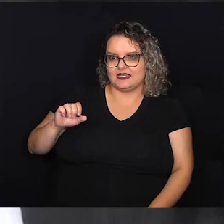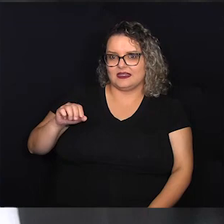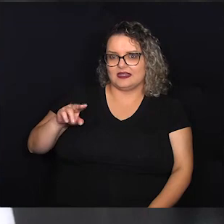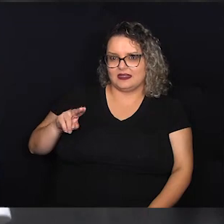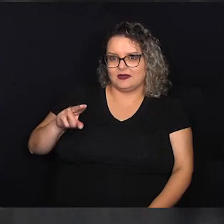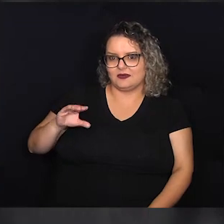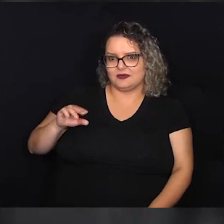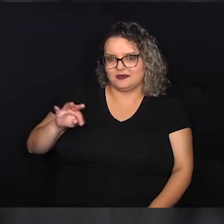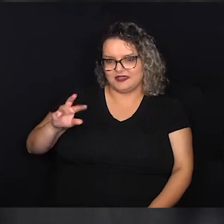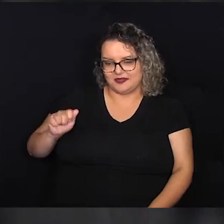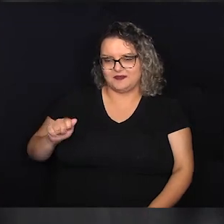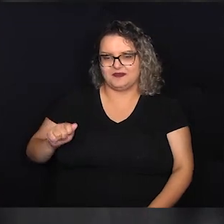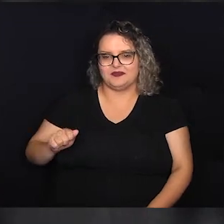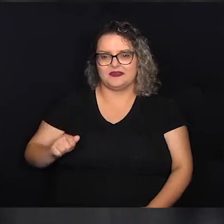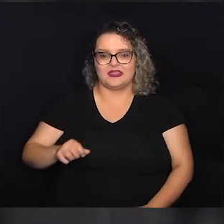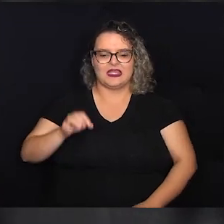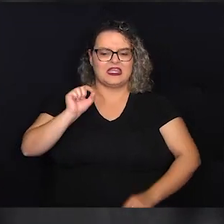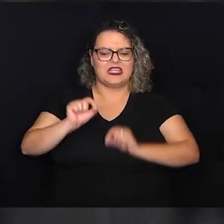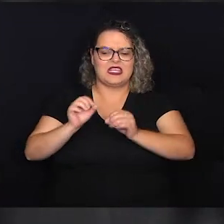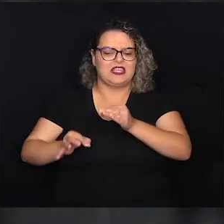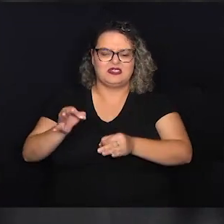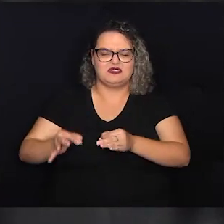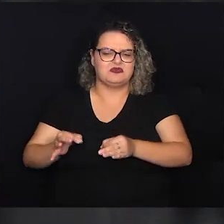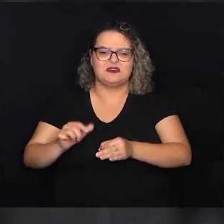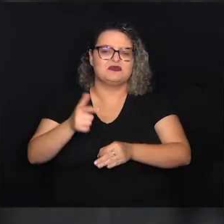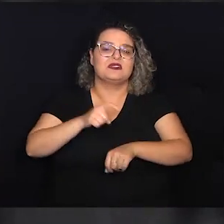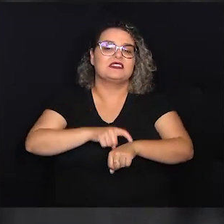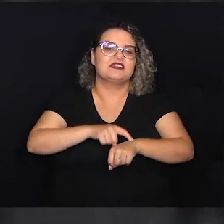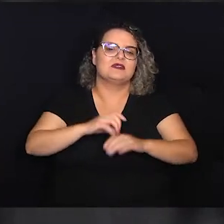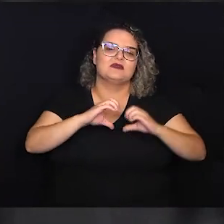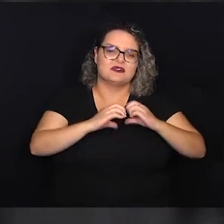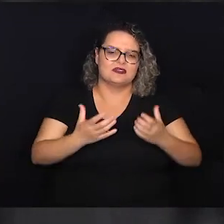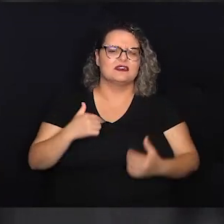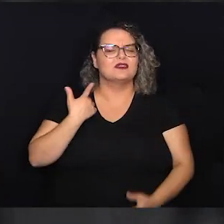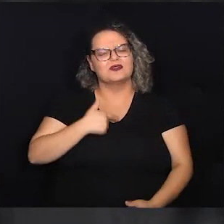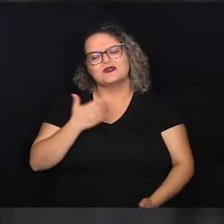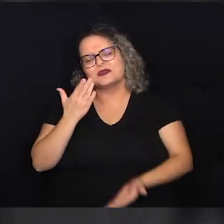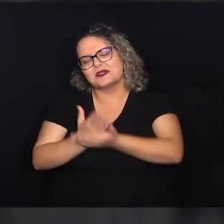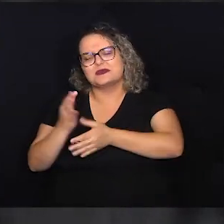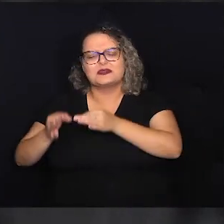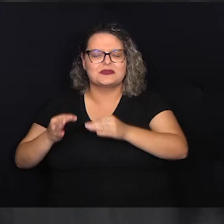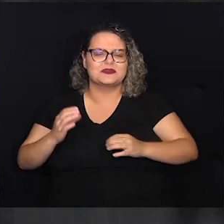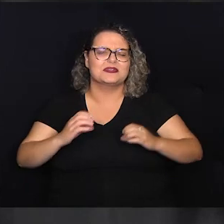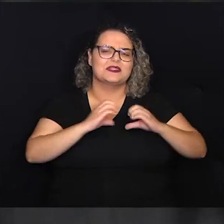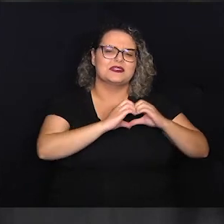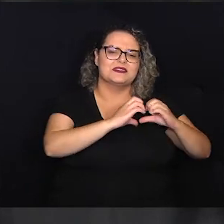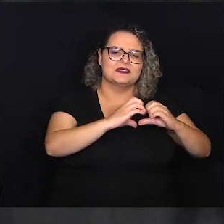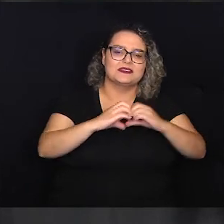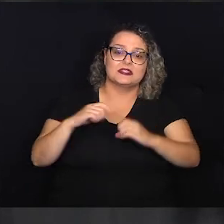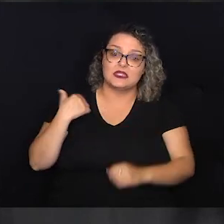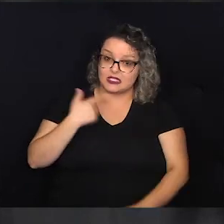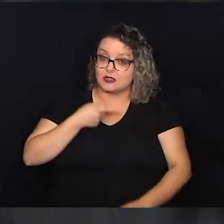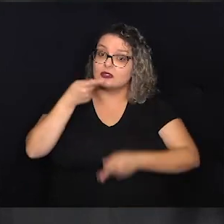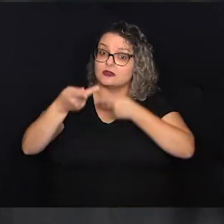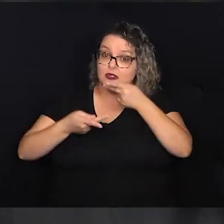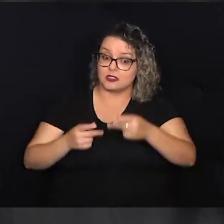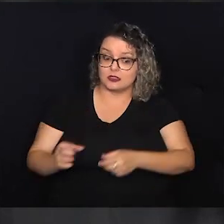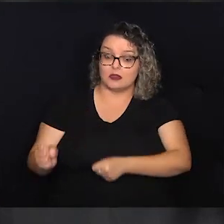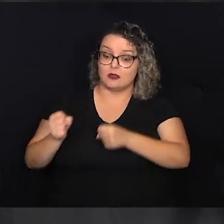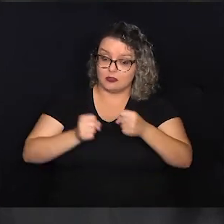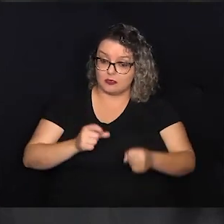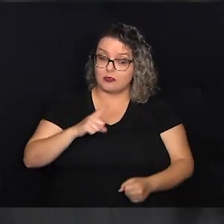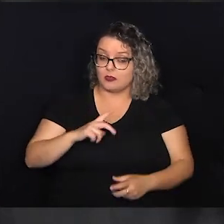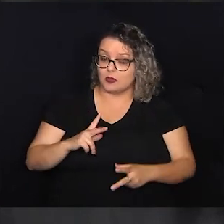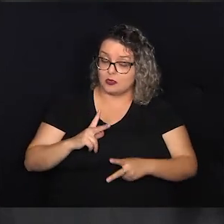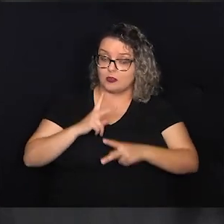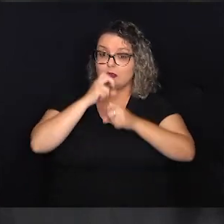amar. Então vamos amar o próximo, vamos amar um a cada um, e que nós possamos entender que a nossa fala tem um poder enorme, que a